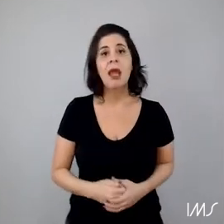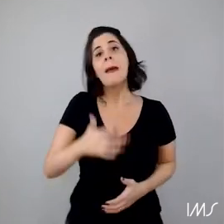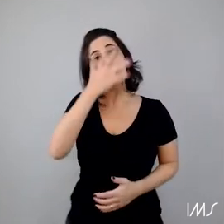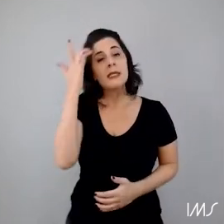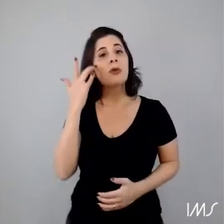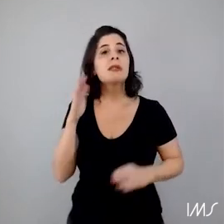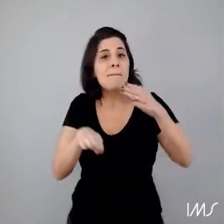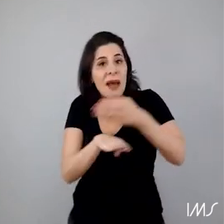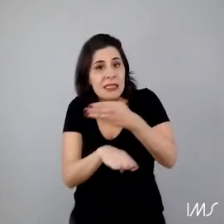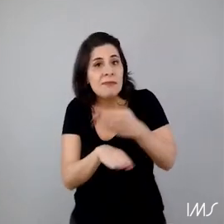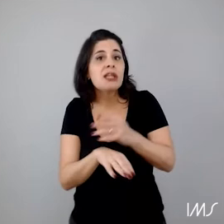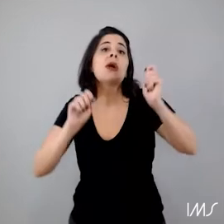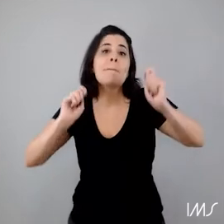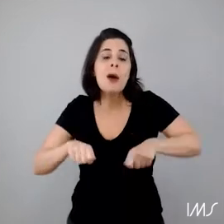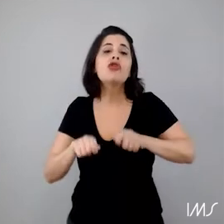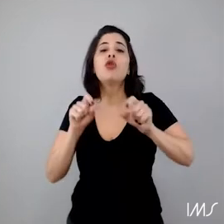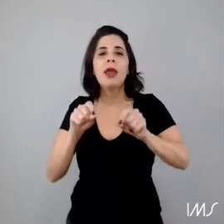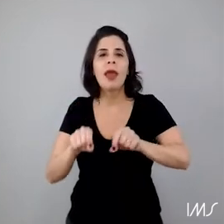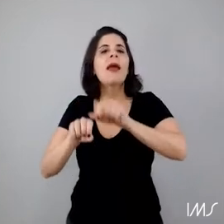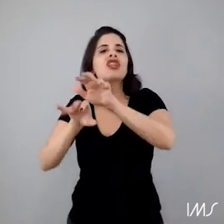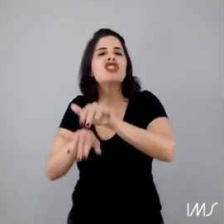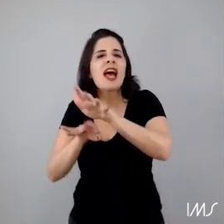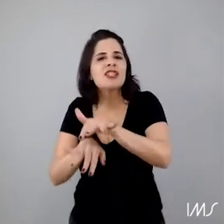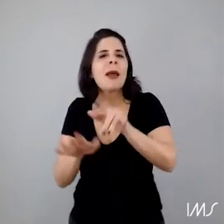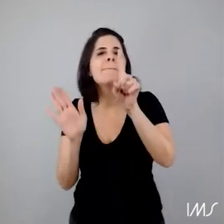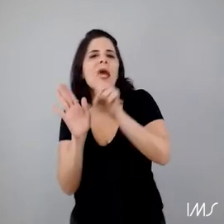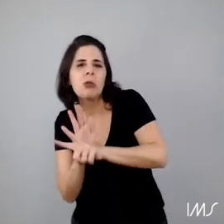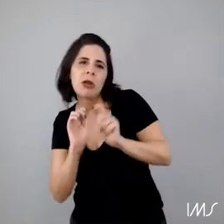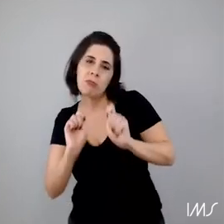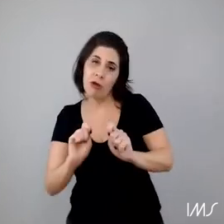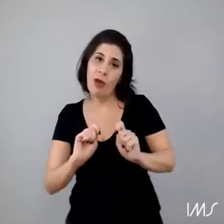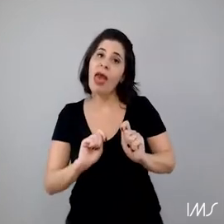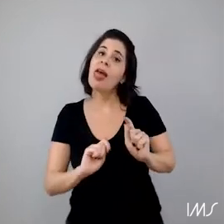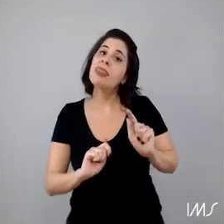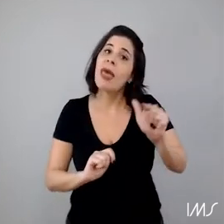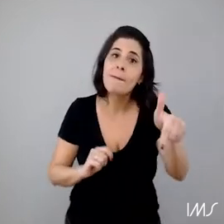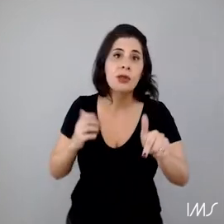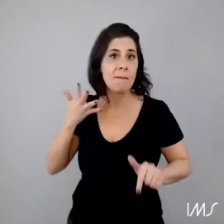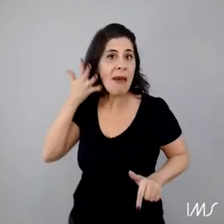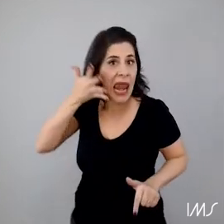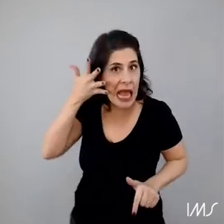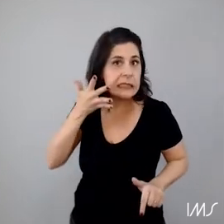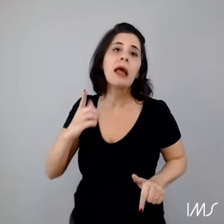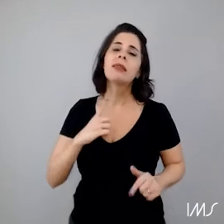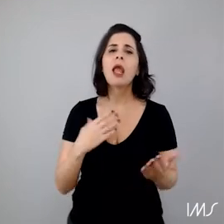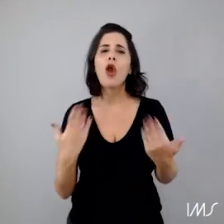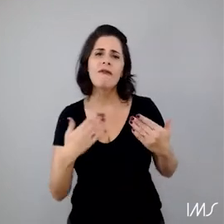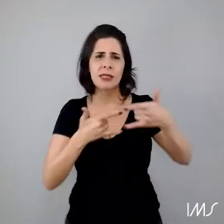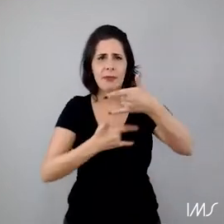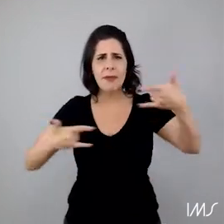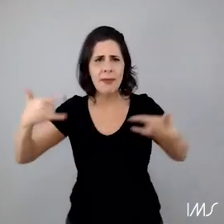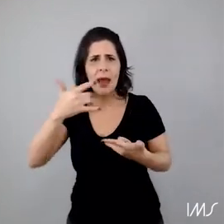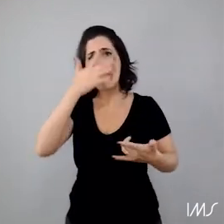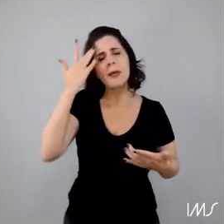perguntas pelo chat que estará liberado após a fala do último palestrante. Após as falas, haverá uma conversa entre os participantes